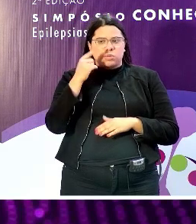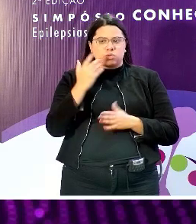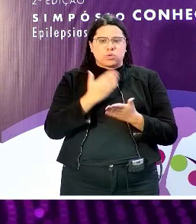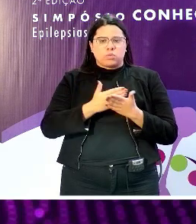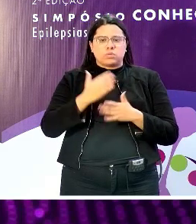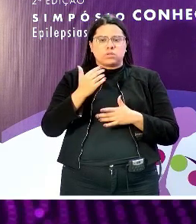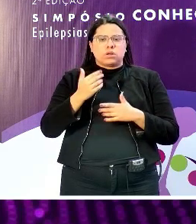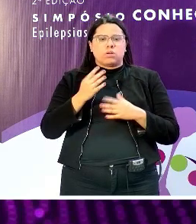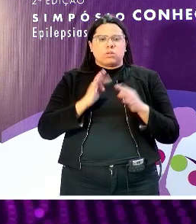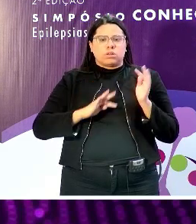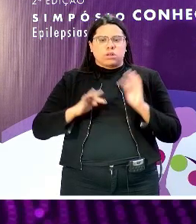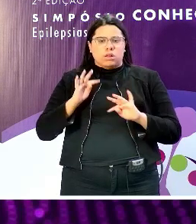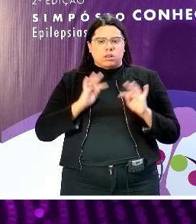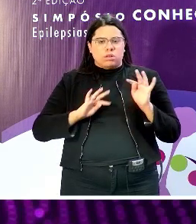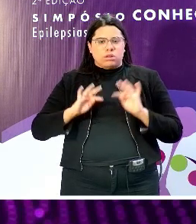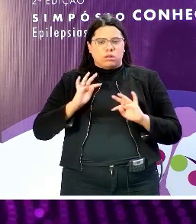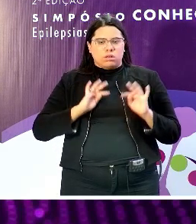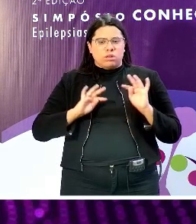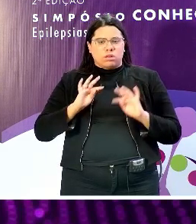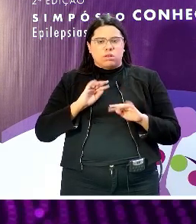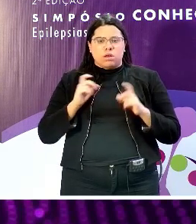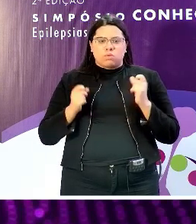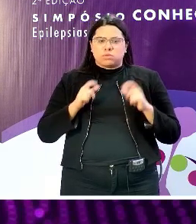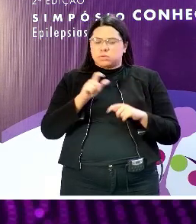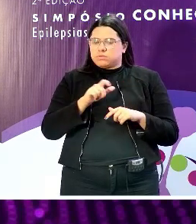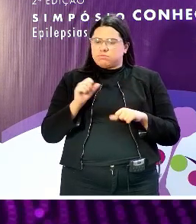para epilepsia, e alguns pararam de andar.